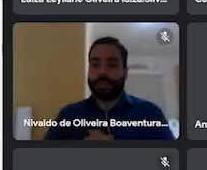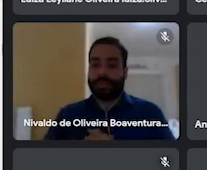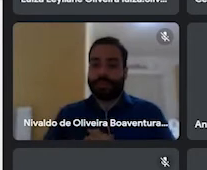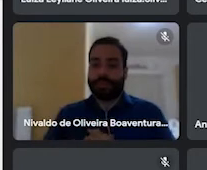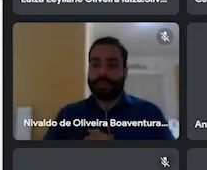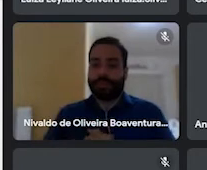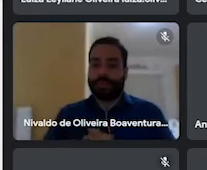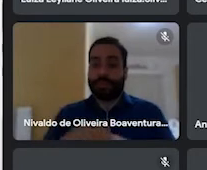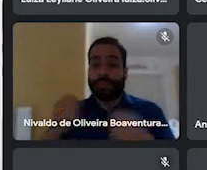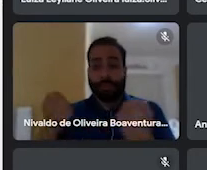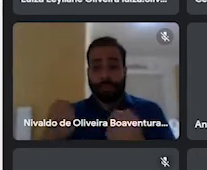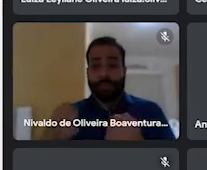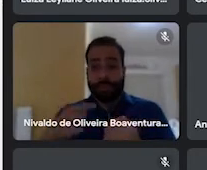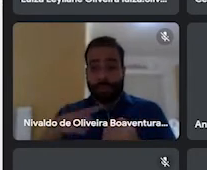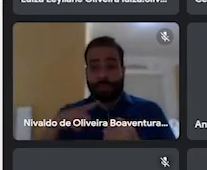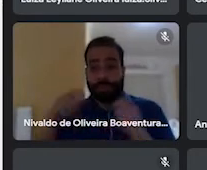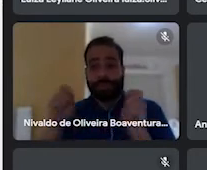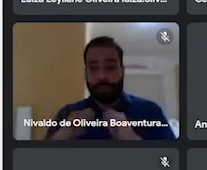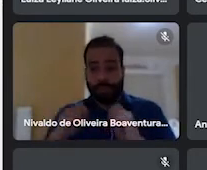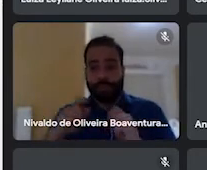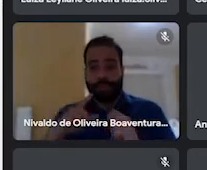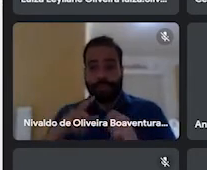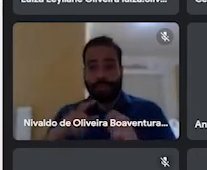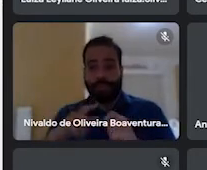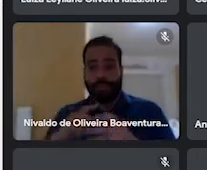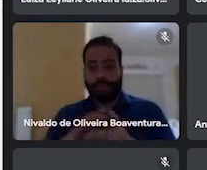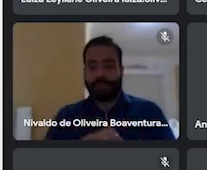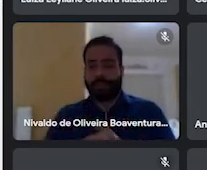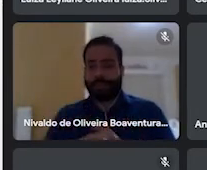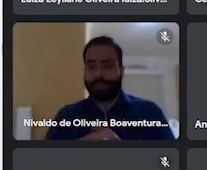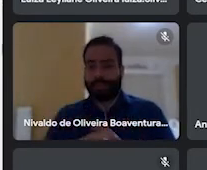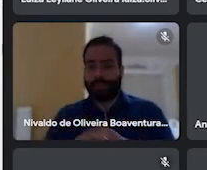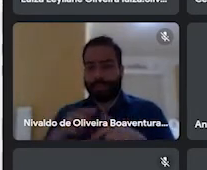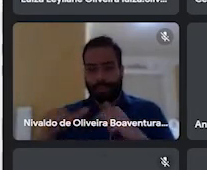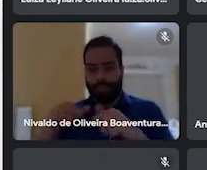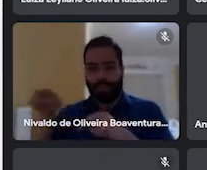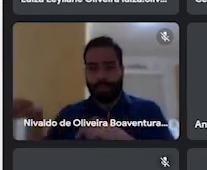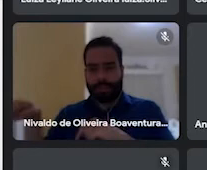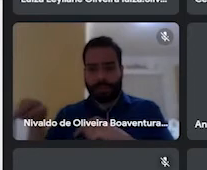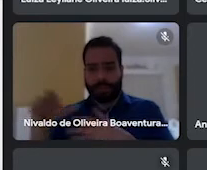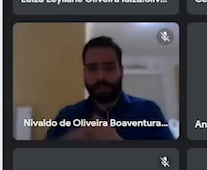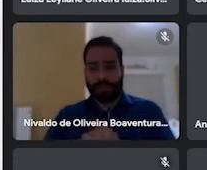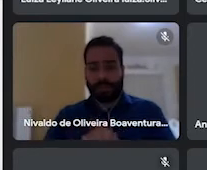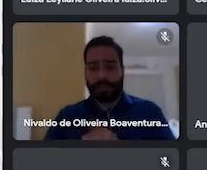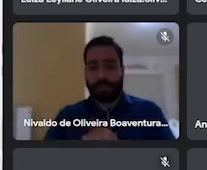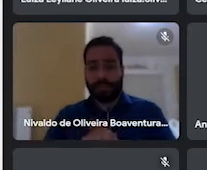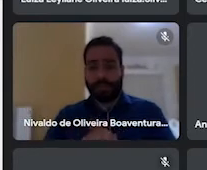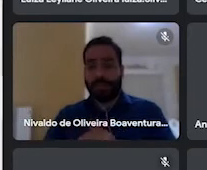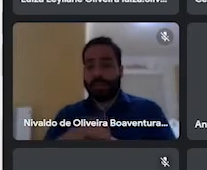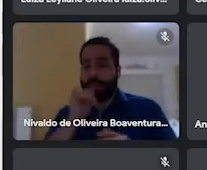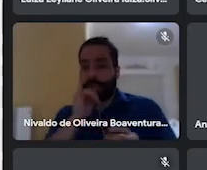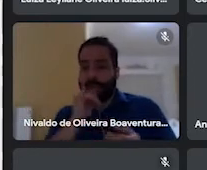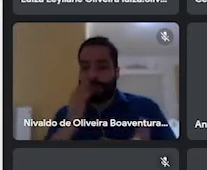Nós temos condições de fazer um desligamento? Já aconteceu, por exemplo,